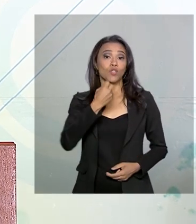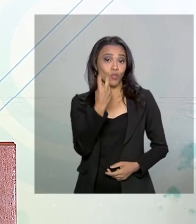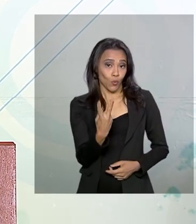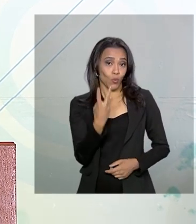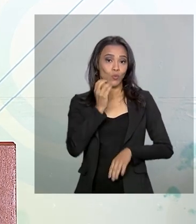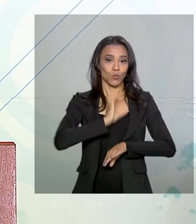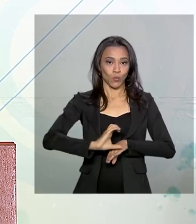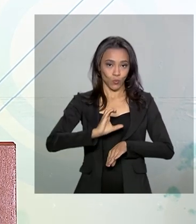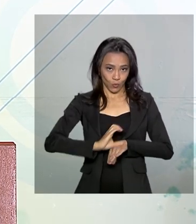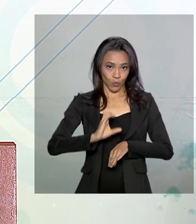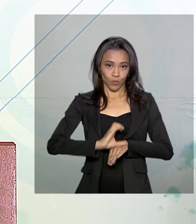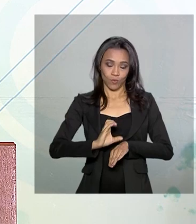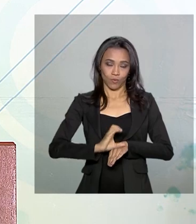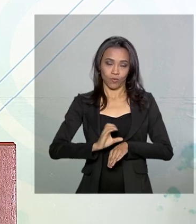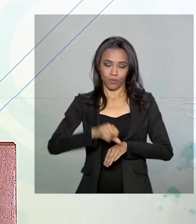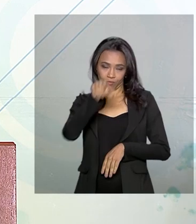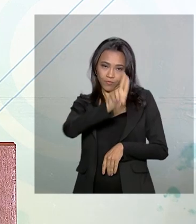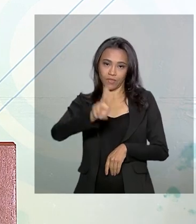2 excelentes cursos superiores.